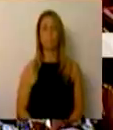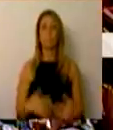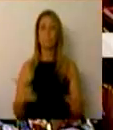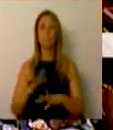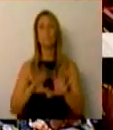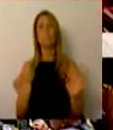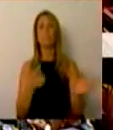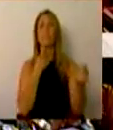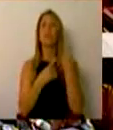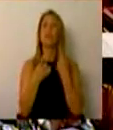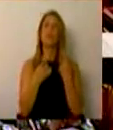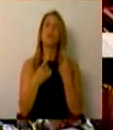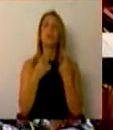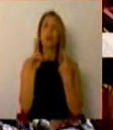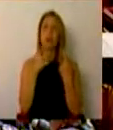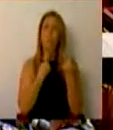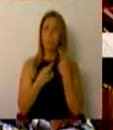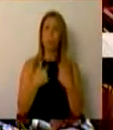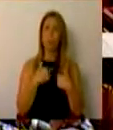Quanto à questão das greves, e